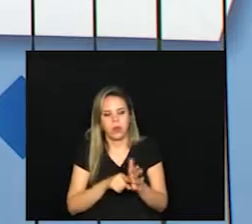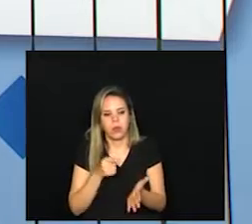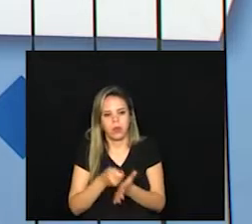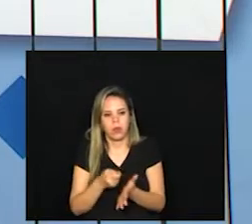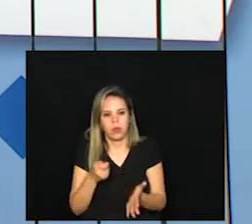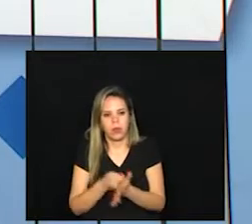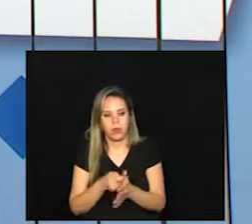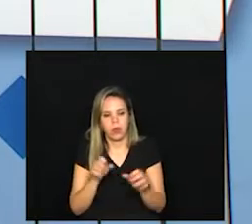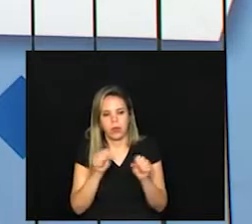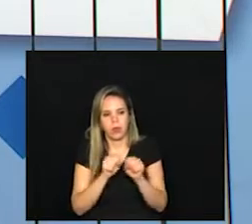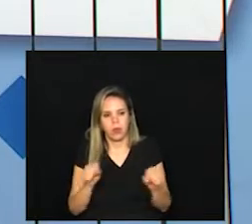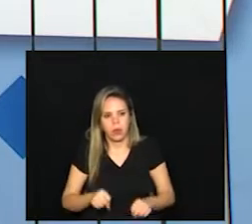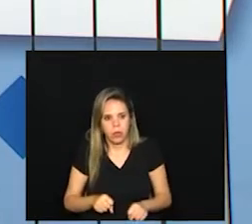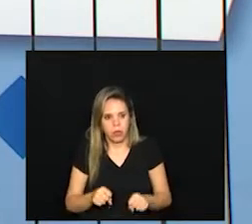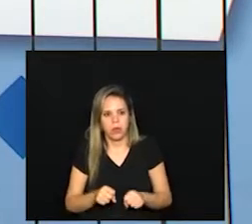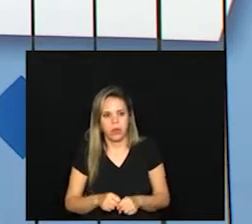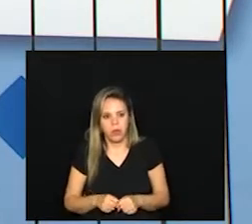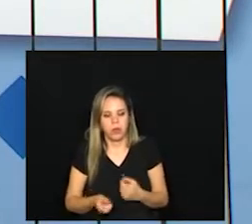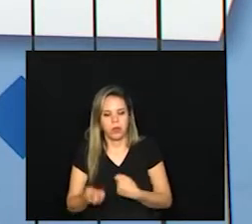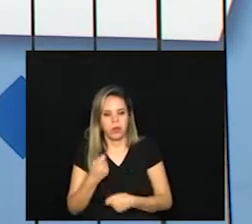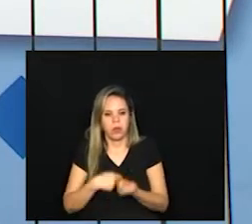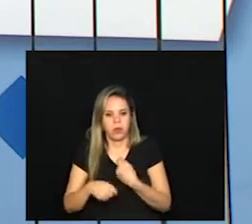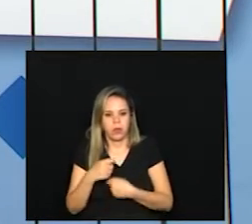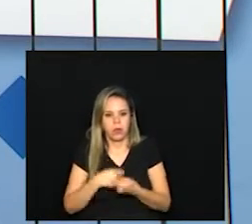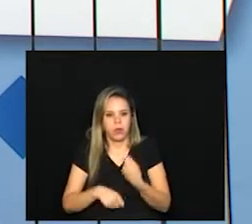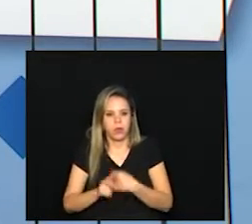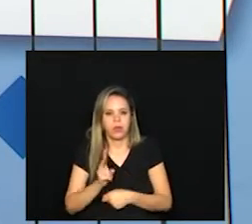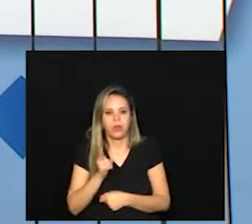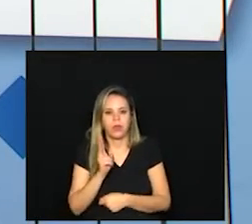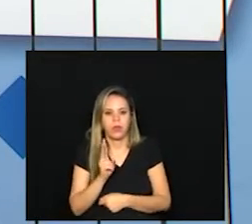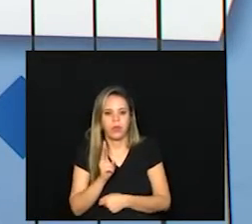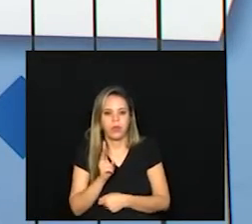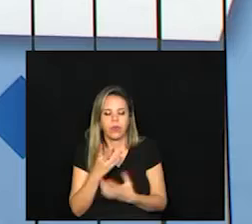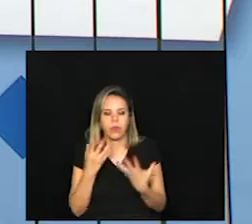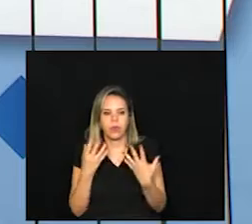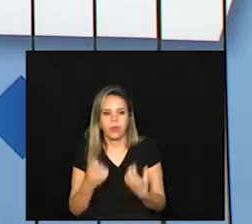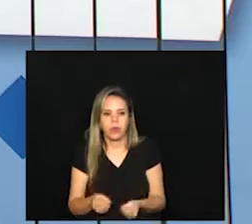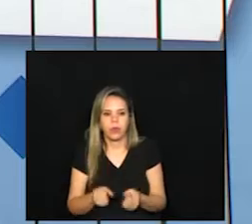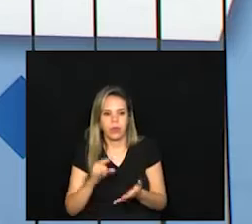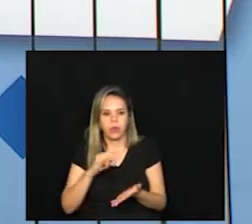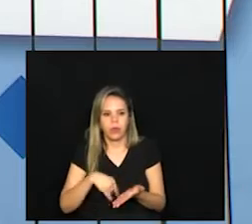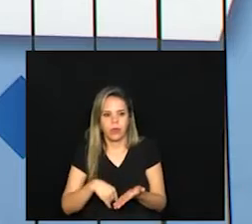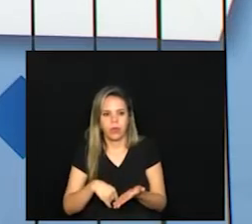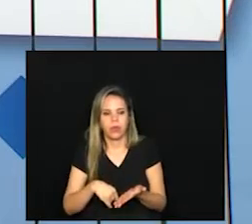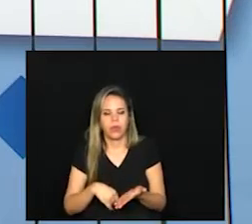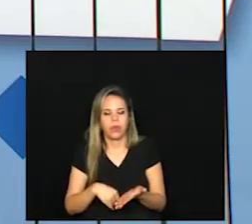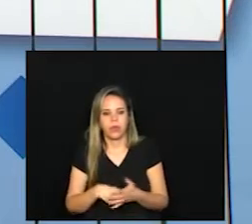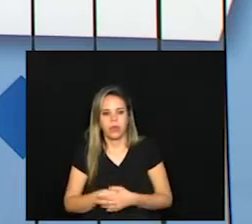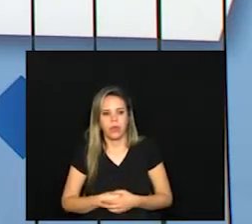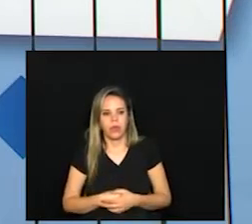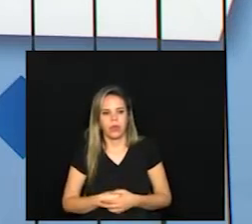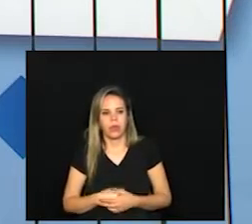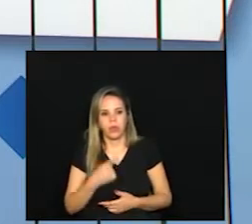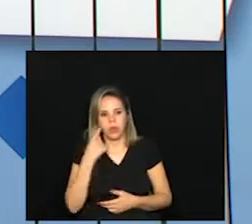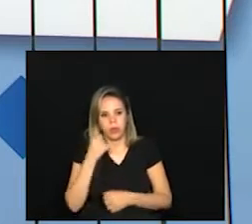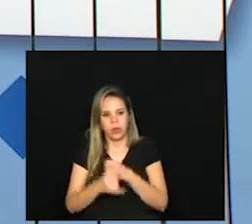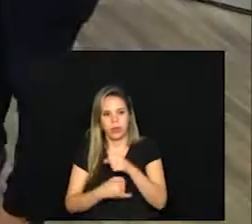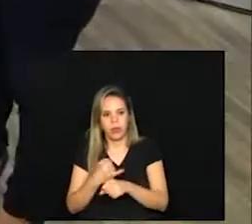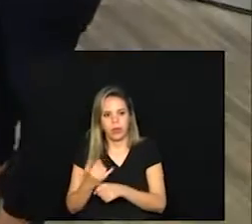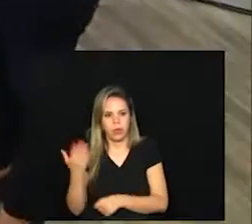exigidos pelo sistema. E a administração continua aceitando formulários. Esses formulários, olha, estão no